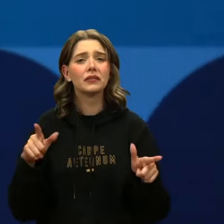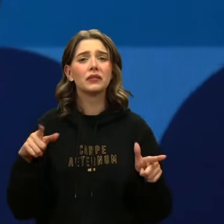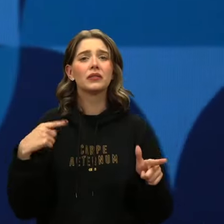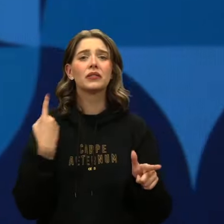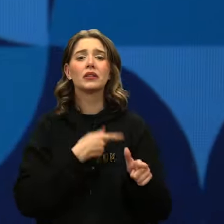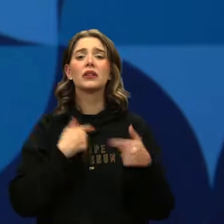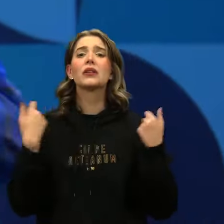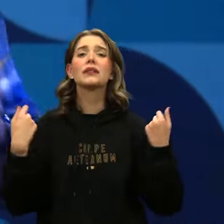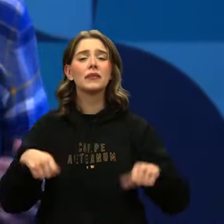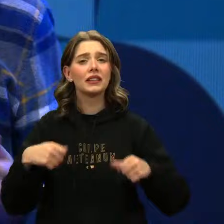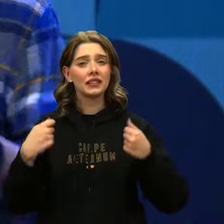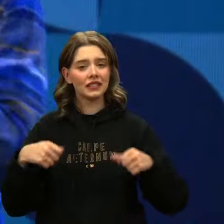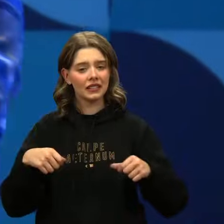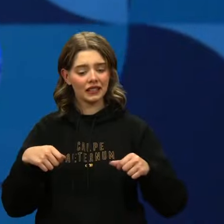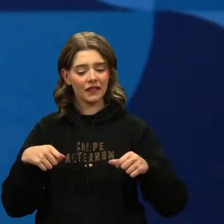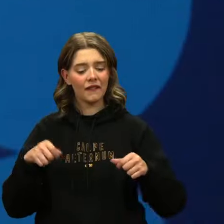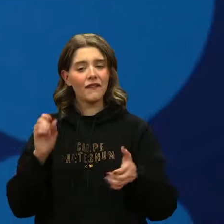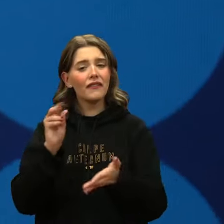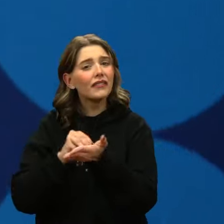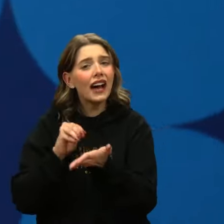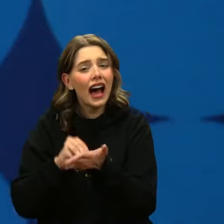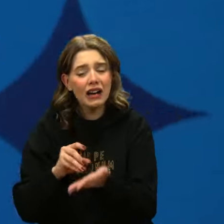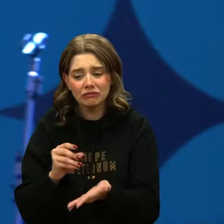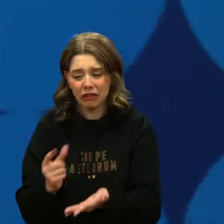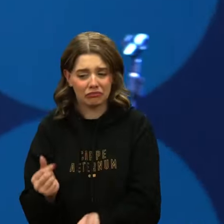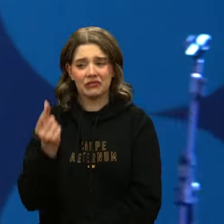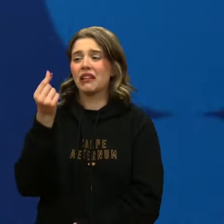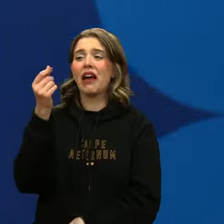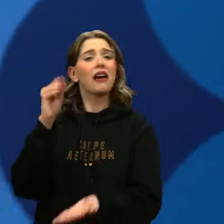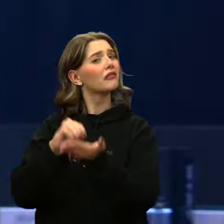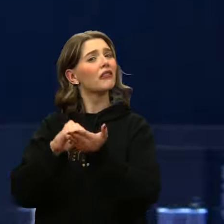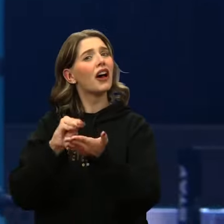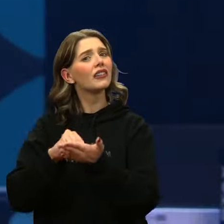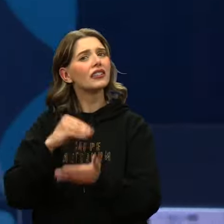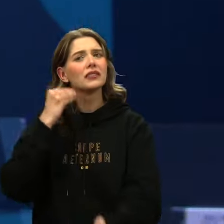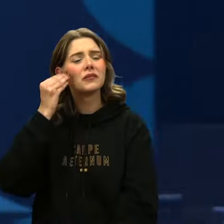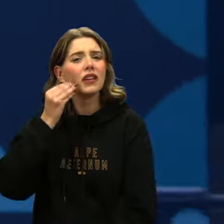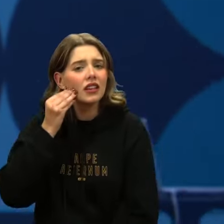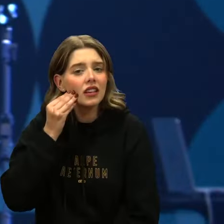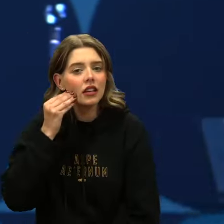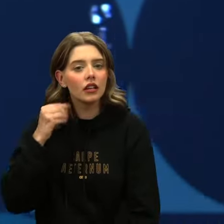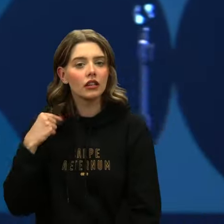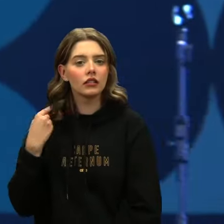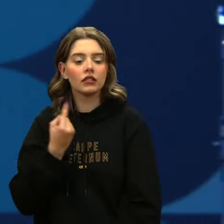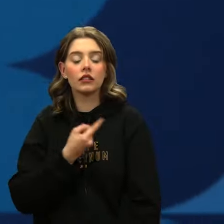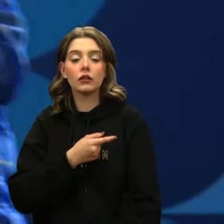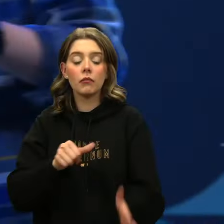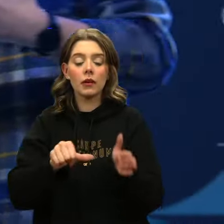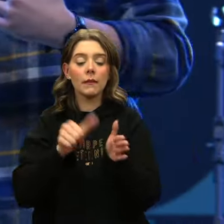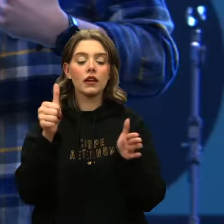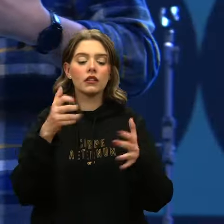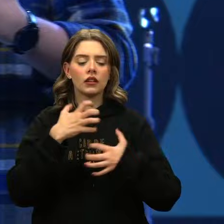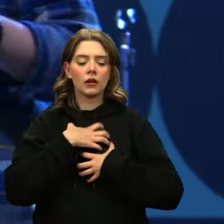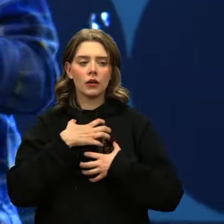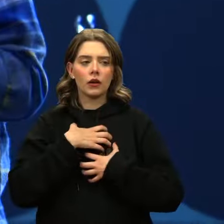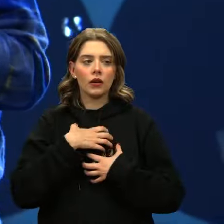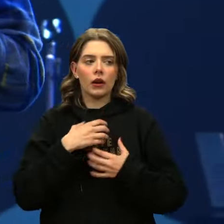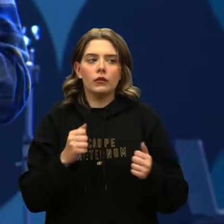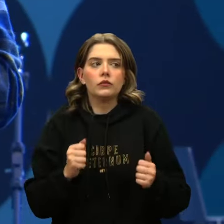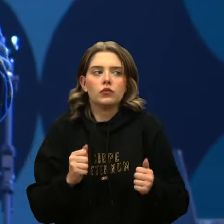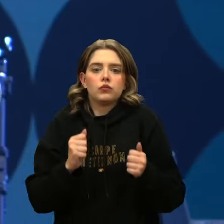olha em volta, faltam os recursos, faltam as oportunidades, faltam as coisas, o nosso primeiro sentimento é recuar.